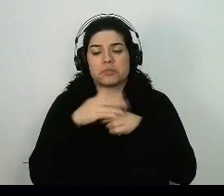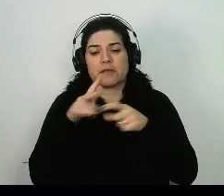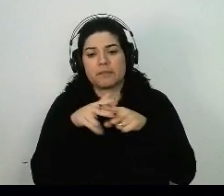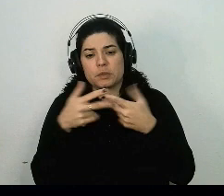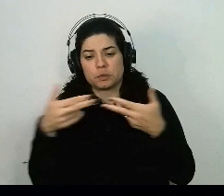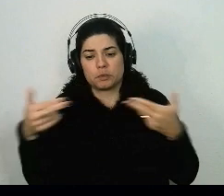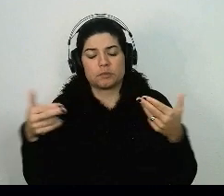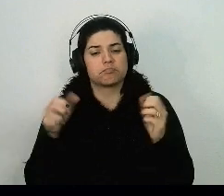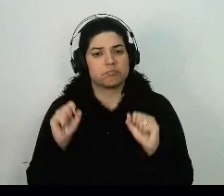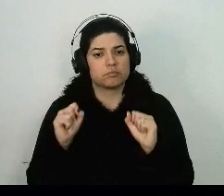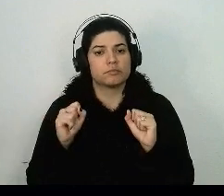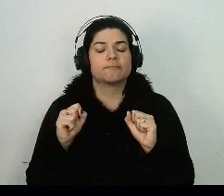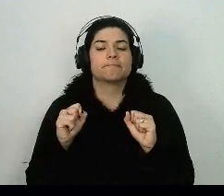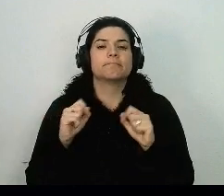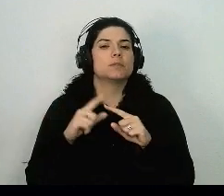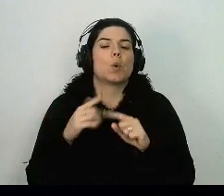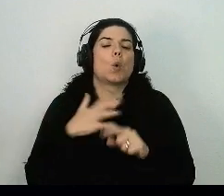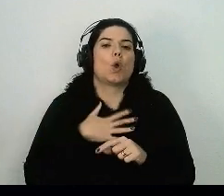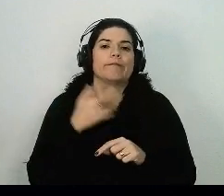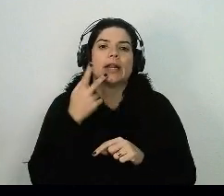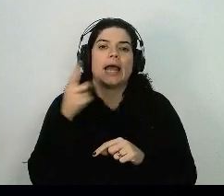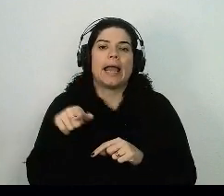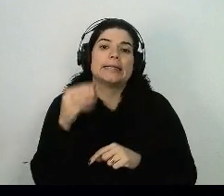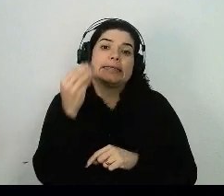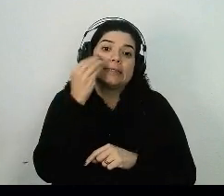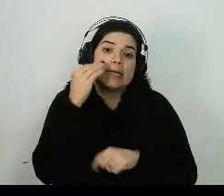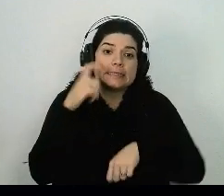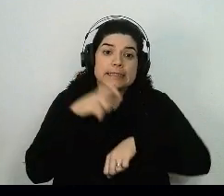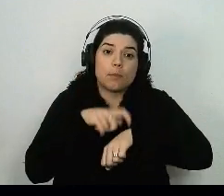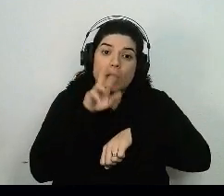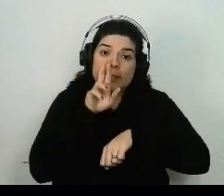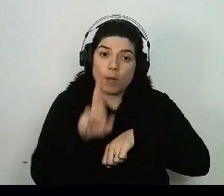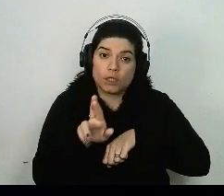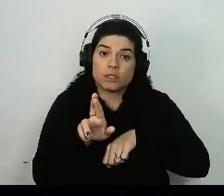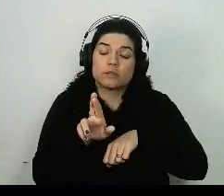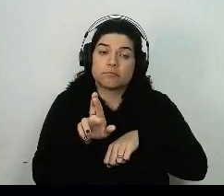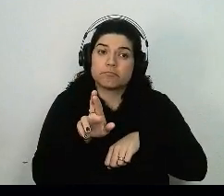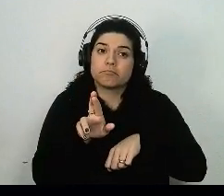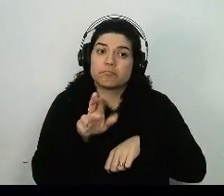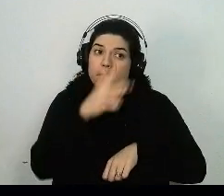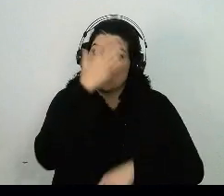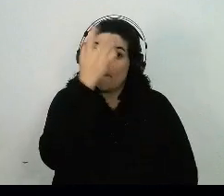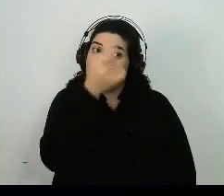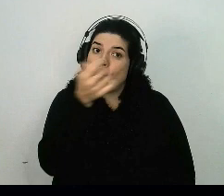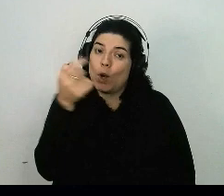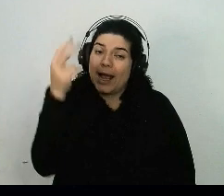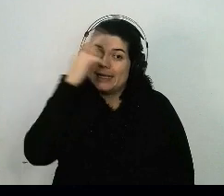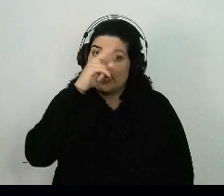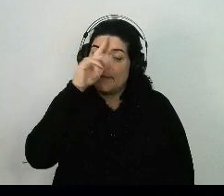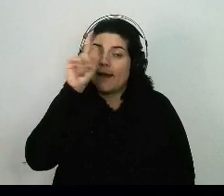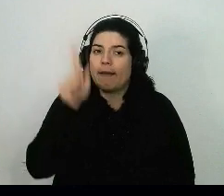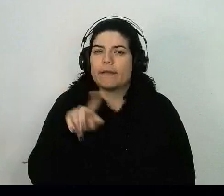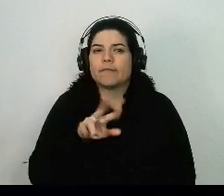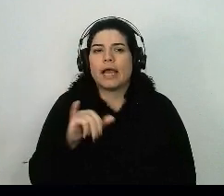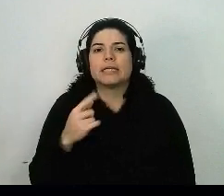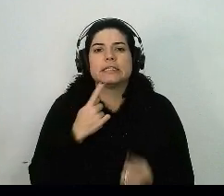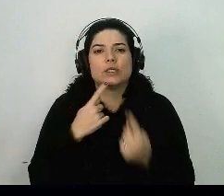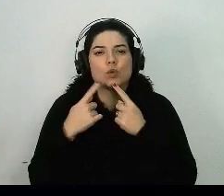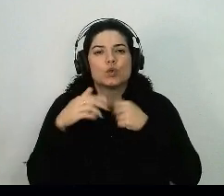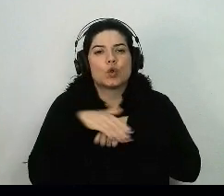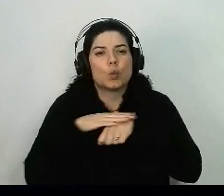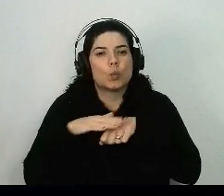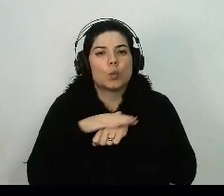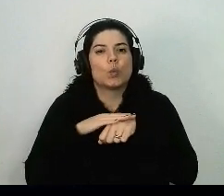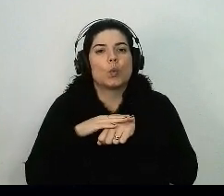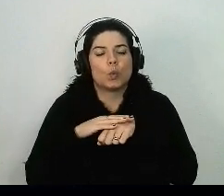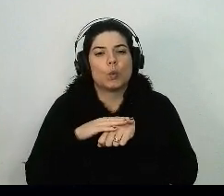eu gosto de citar, por exemplo, o teste de tempo de resposta. Pouca gente lembra disso quando a gente vai discutir usabilidade em IA, mas,